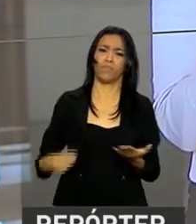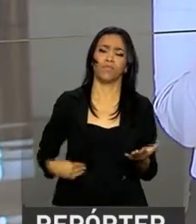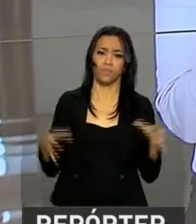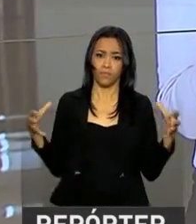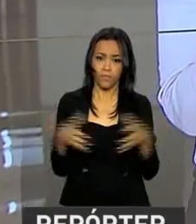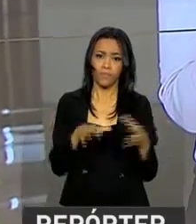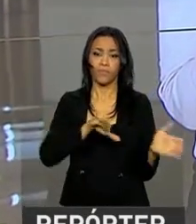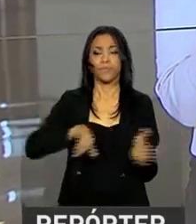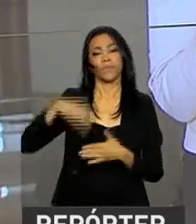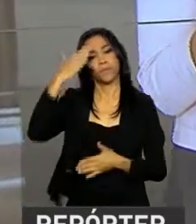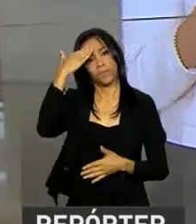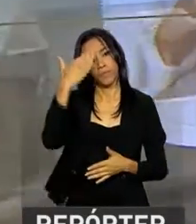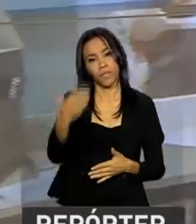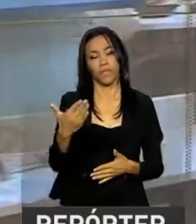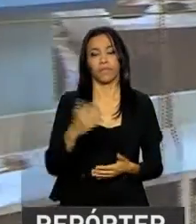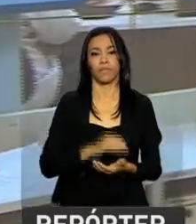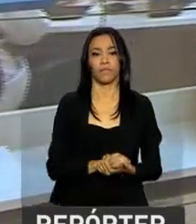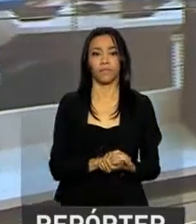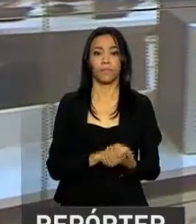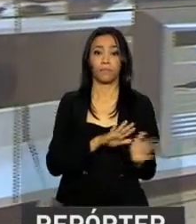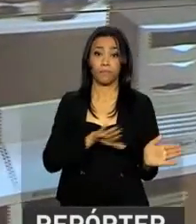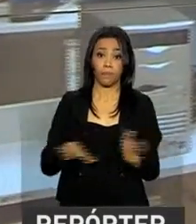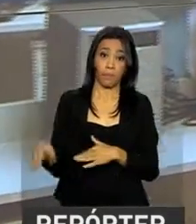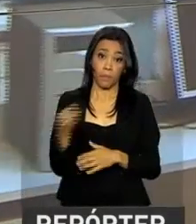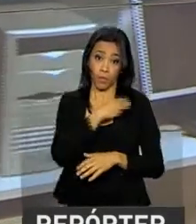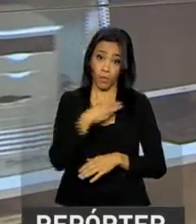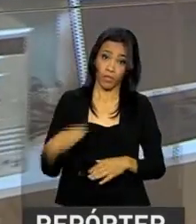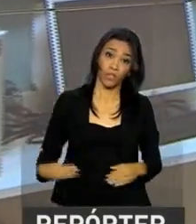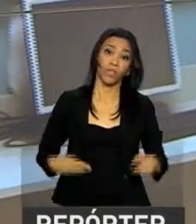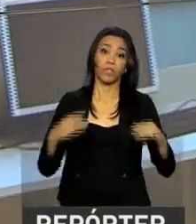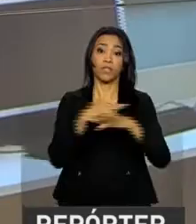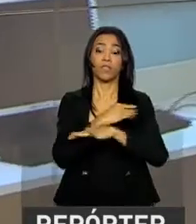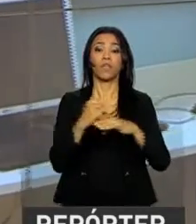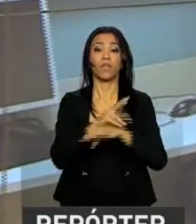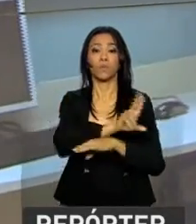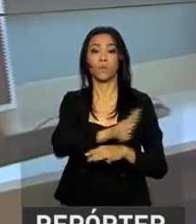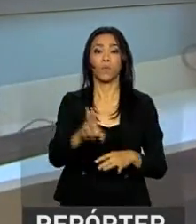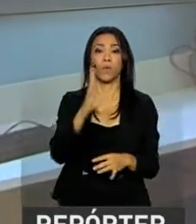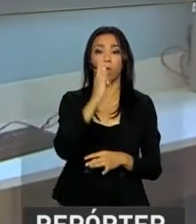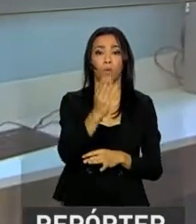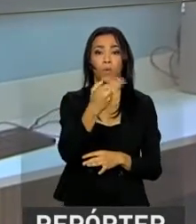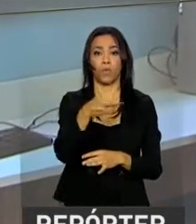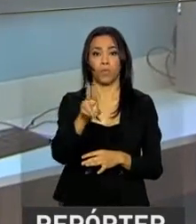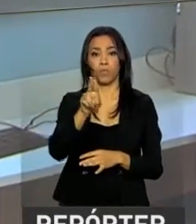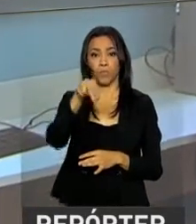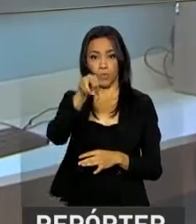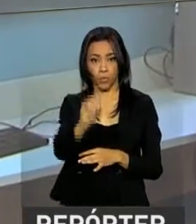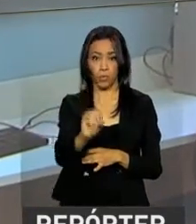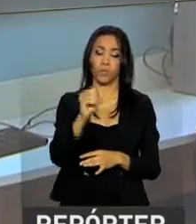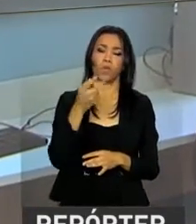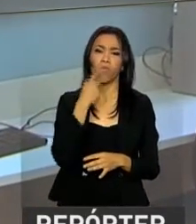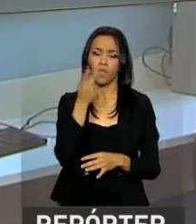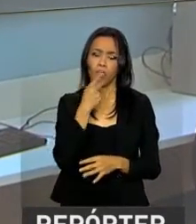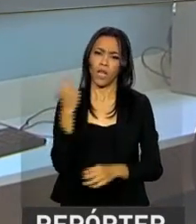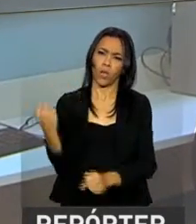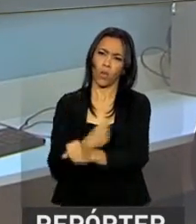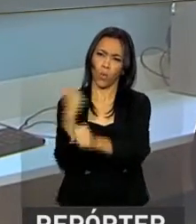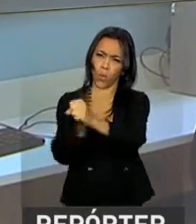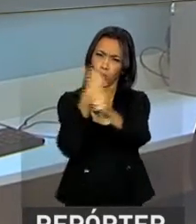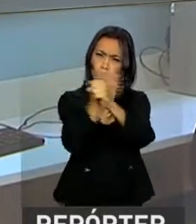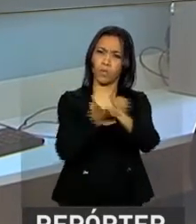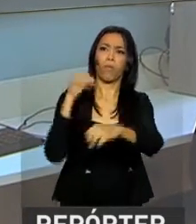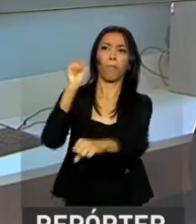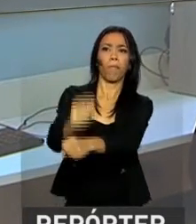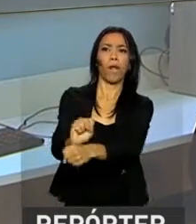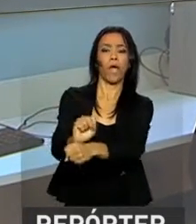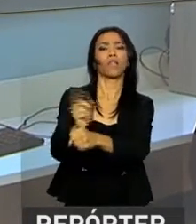suas informações. Bom dia. E o ministro das Cidades, Bruno Araújo, anuncia hoje a retomada das obras paralisadas de mais